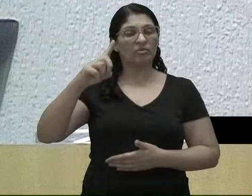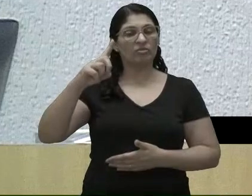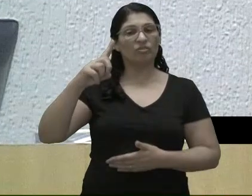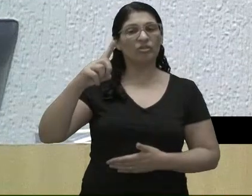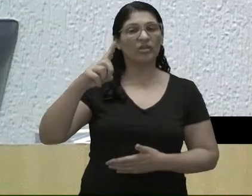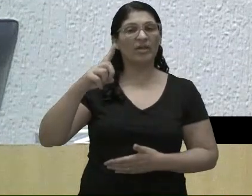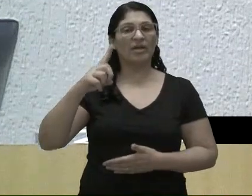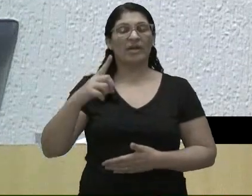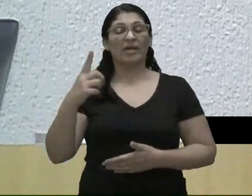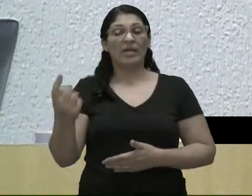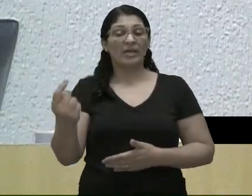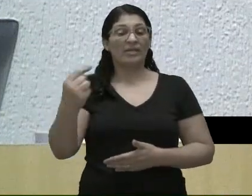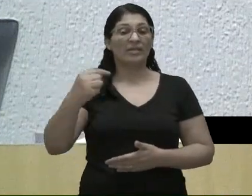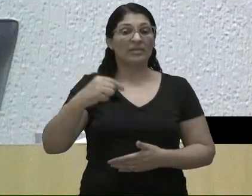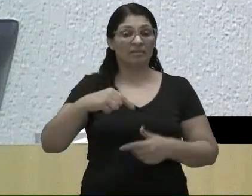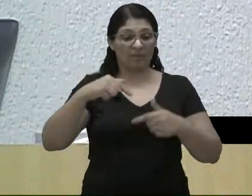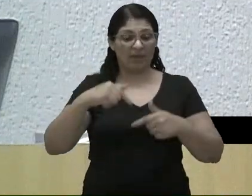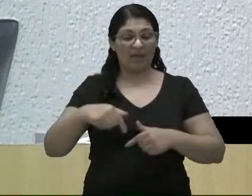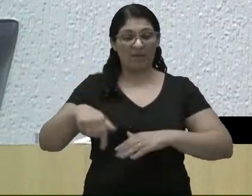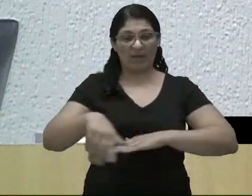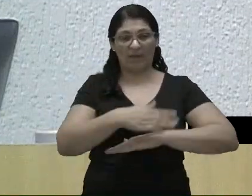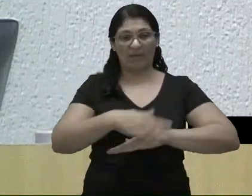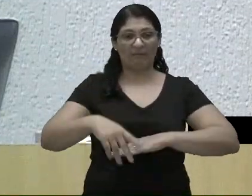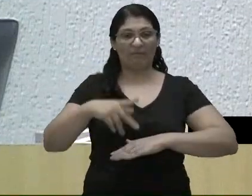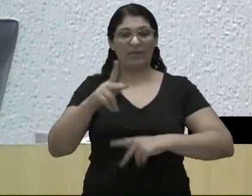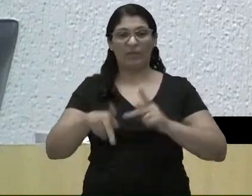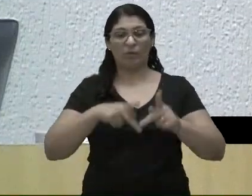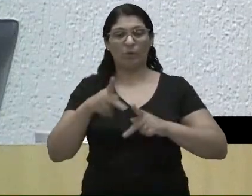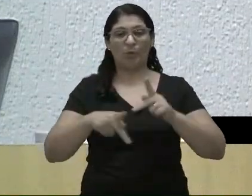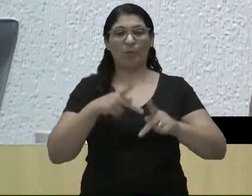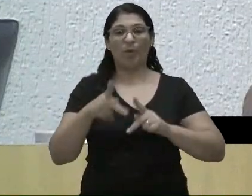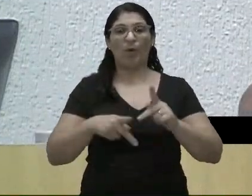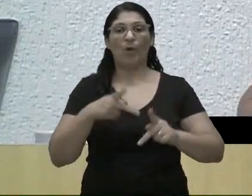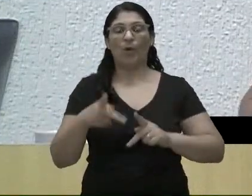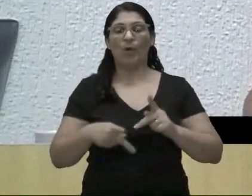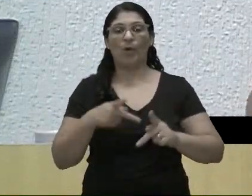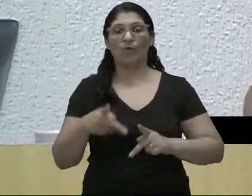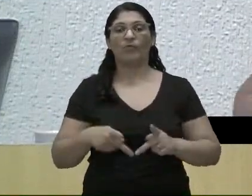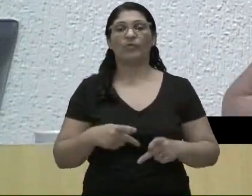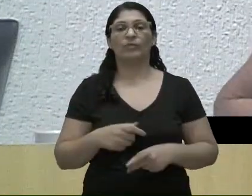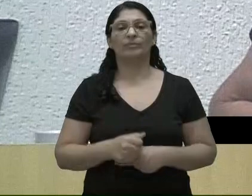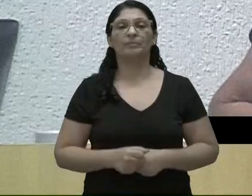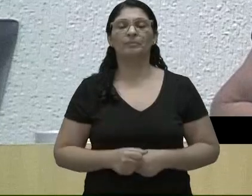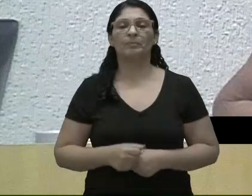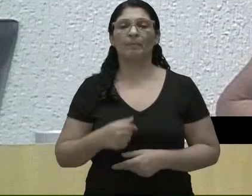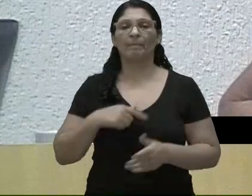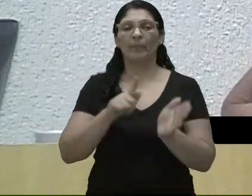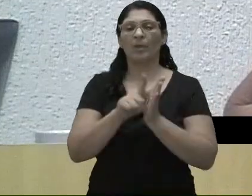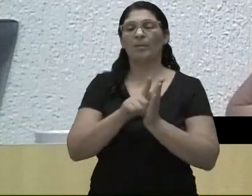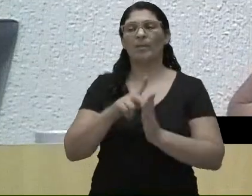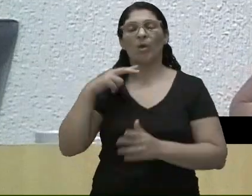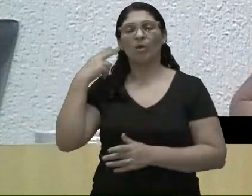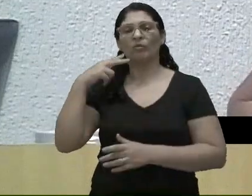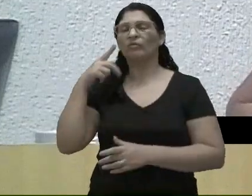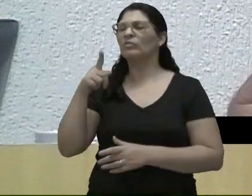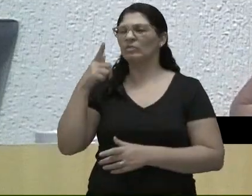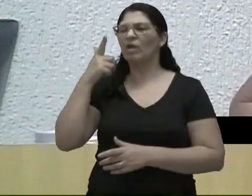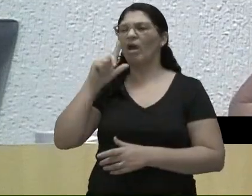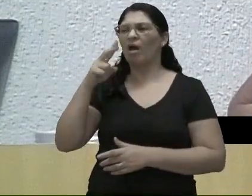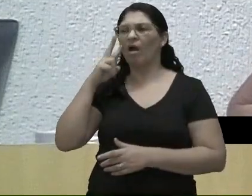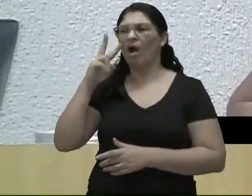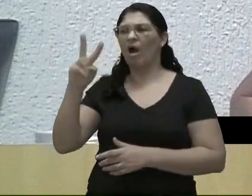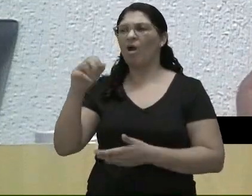a emergência aqui da Avenida do Povo. É, eu não tive tempo, perguntei ao vereador Serginho, não sei se o senhor conseguiu olhar o que